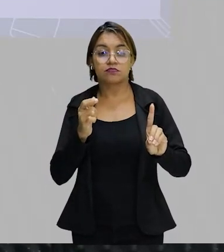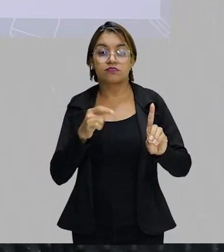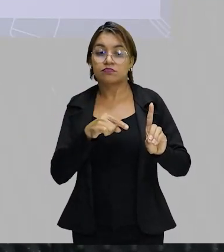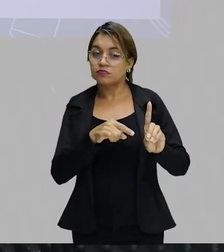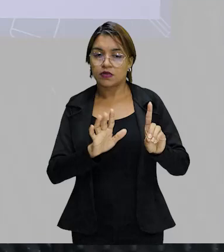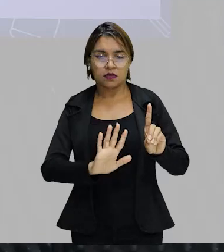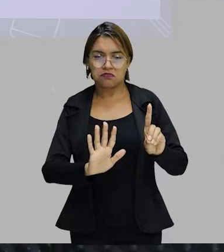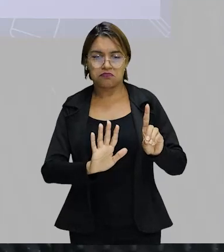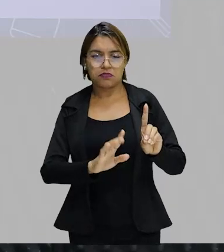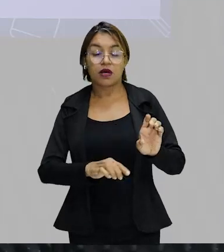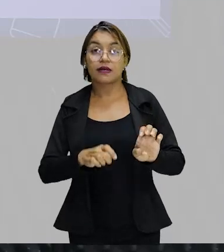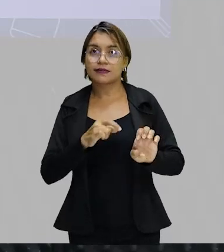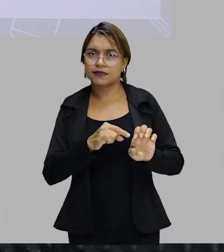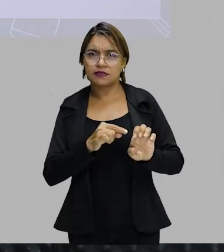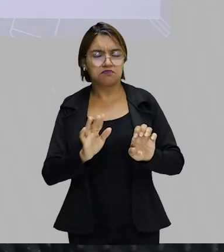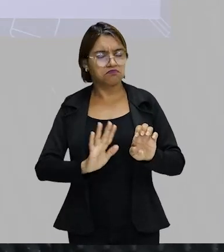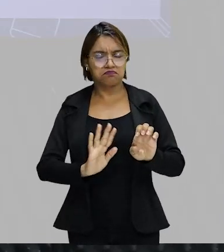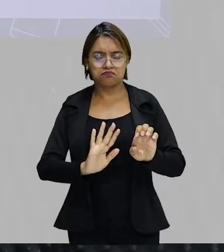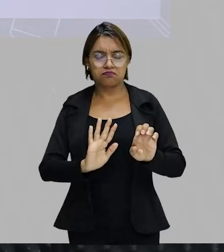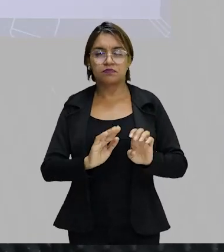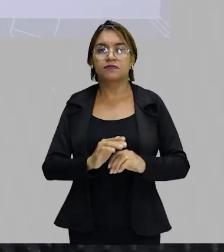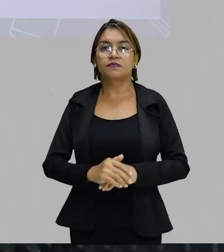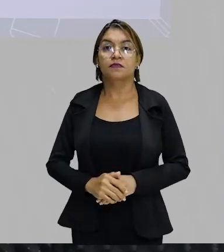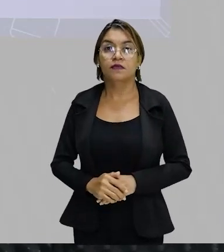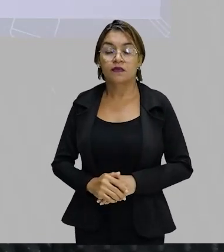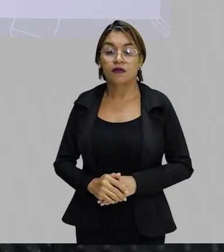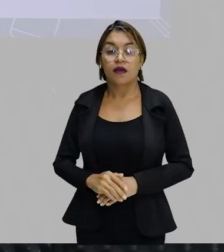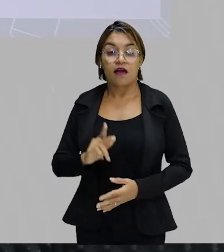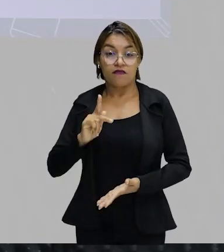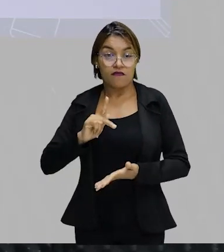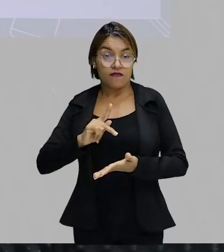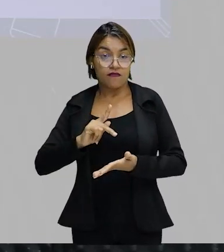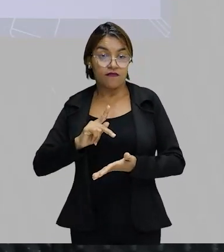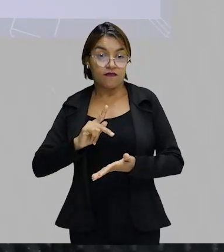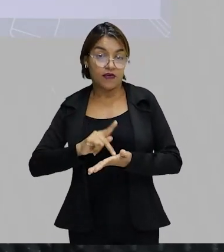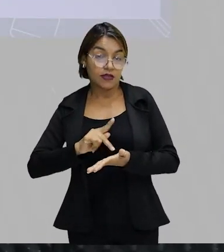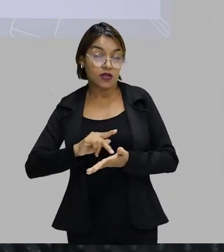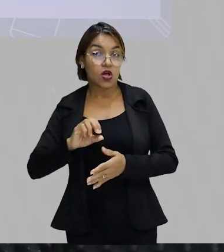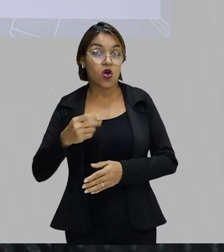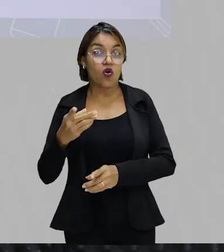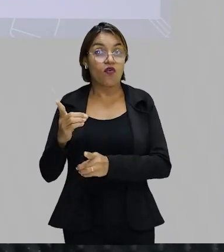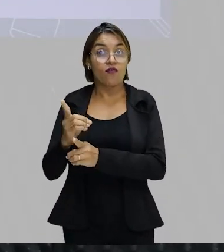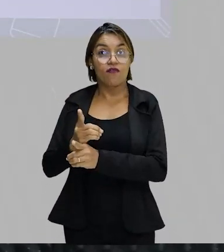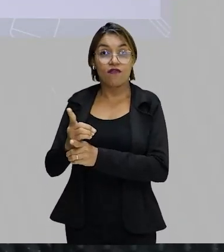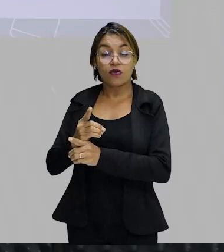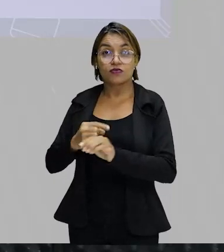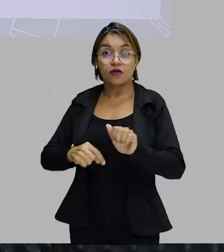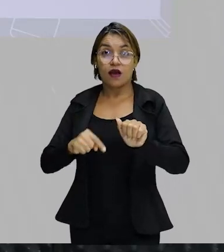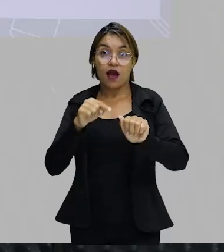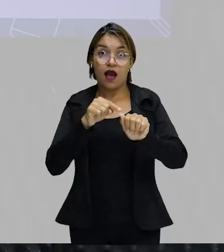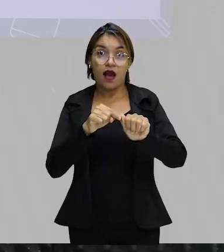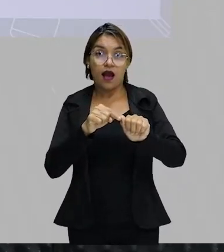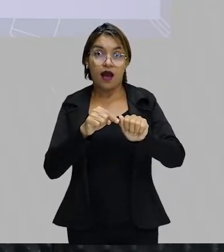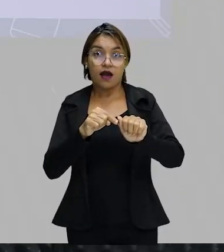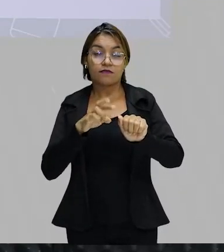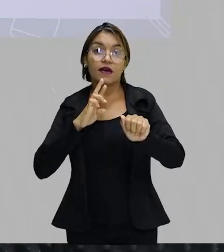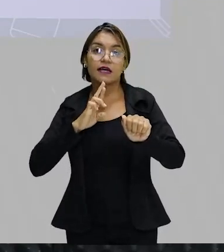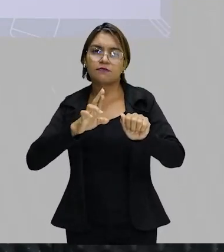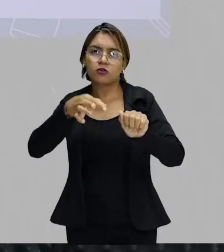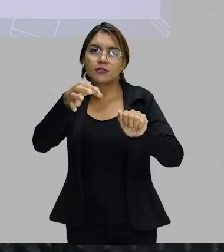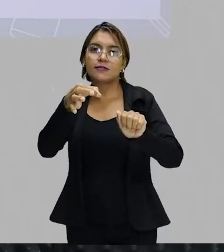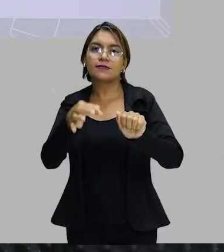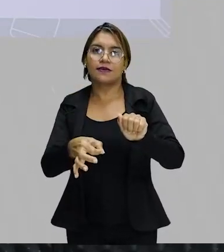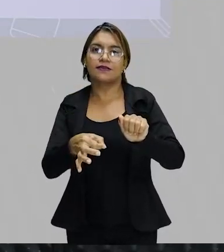é existente ou não existente. É verdadeiro ou falso. Aqui a letra A, assinale para você